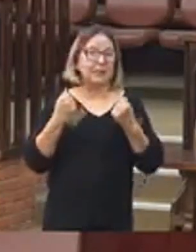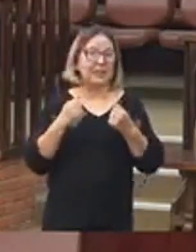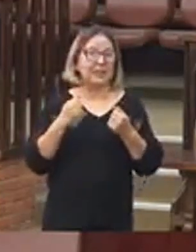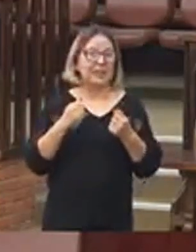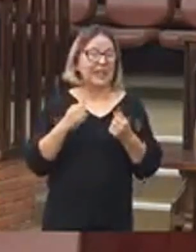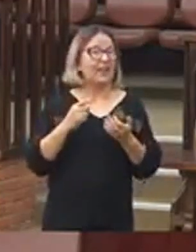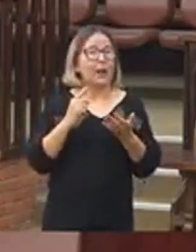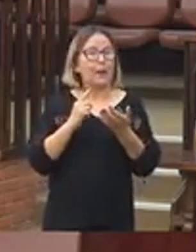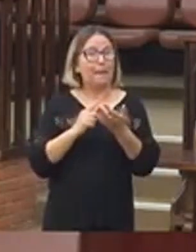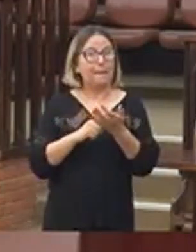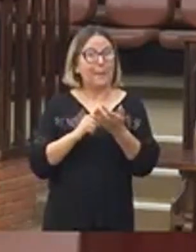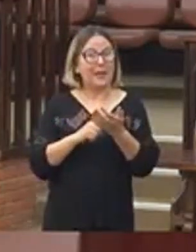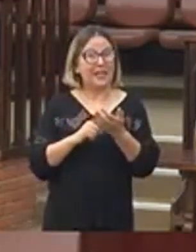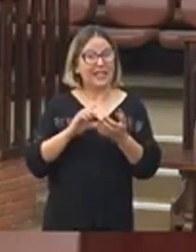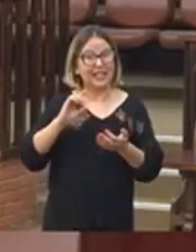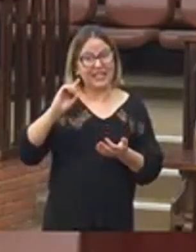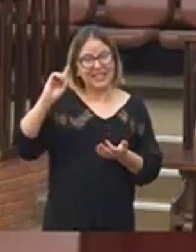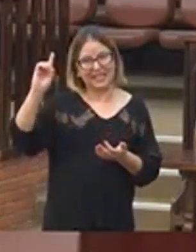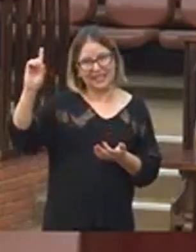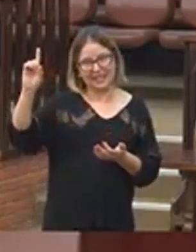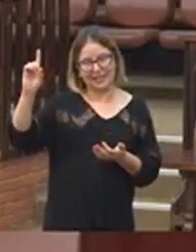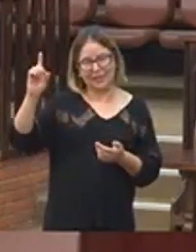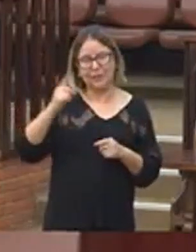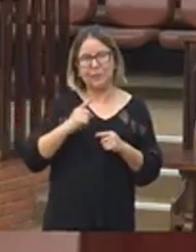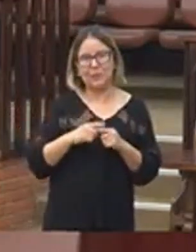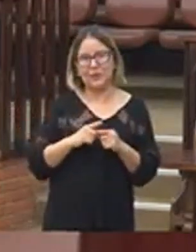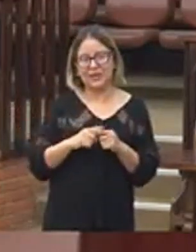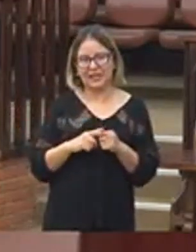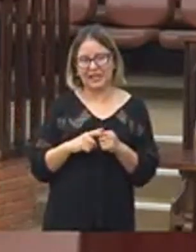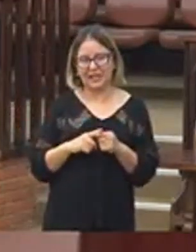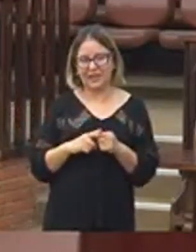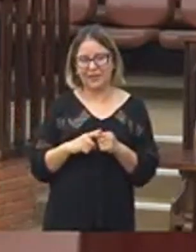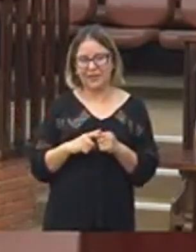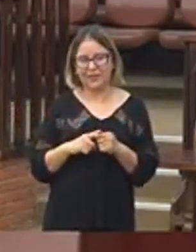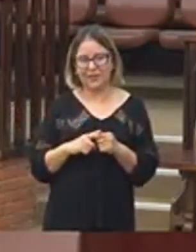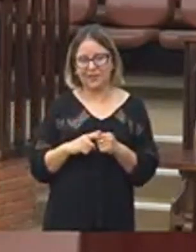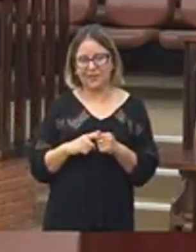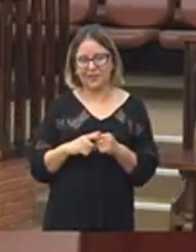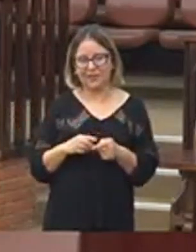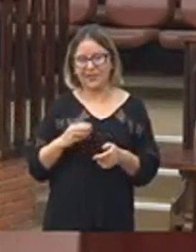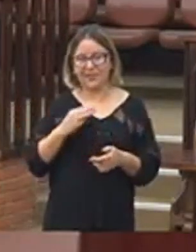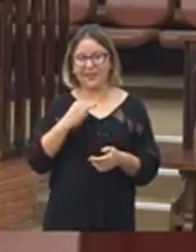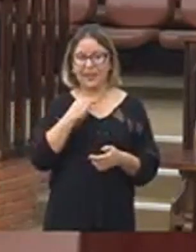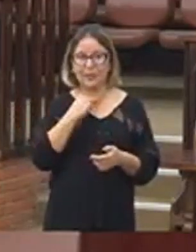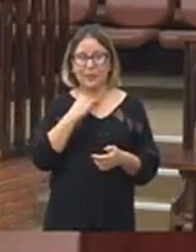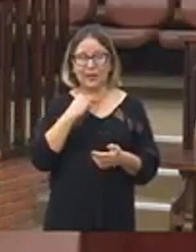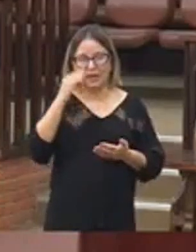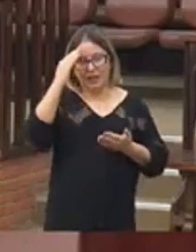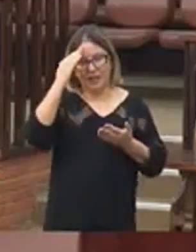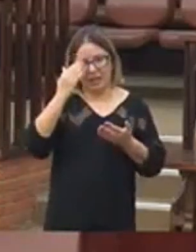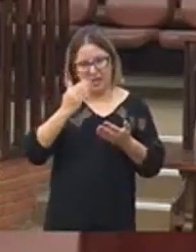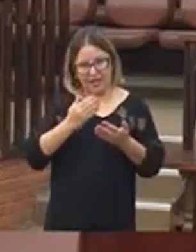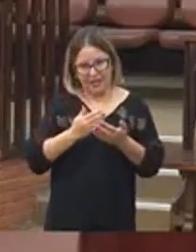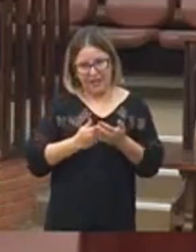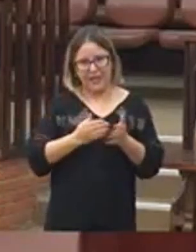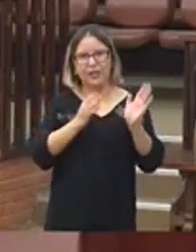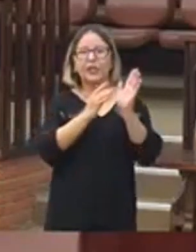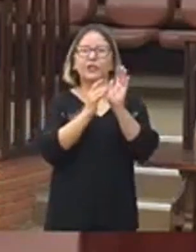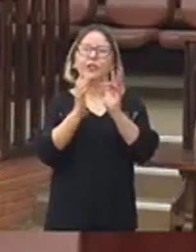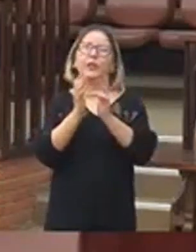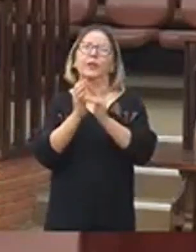da oração. Ela cria que ele era o Messias, o Filho de